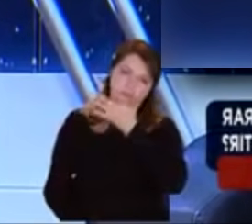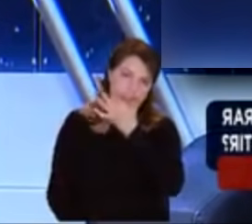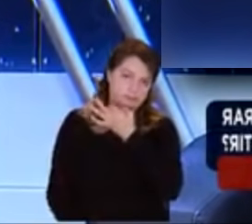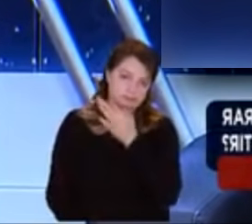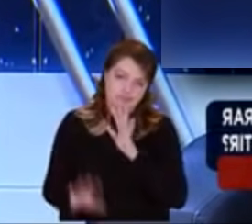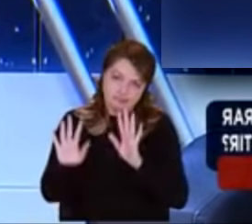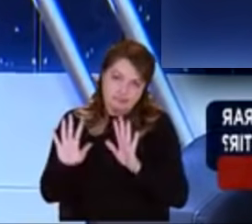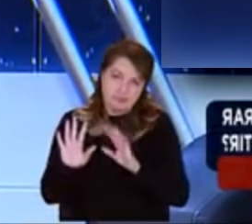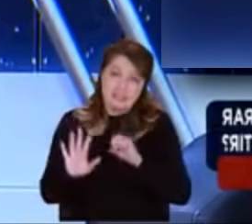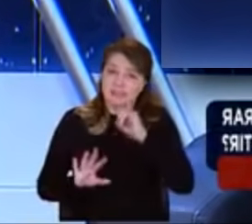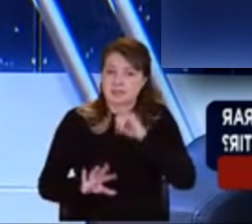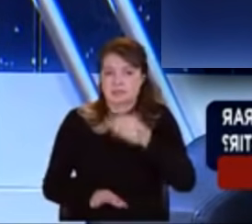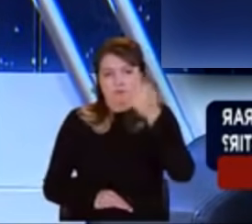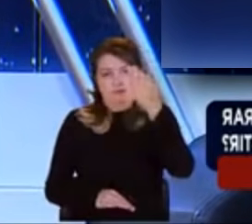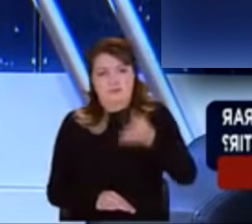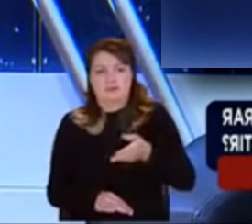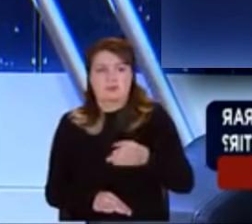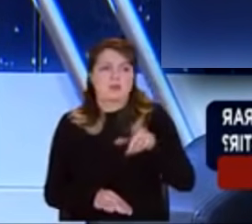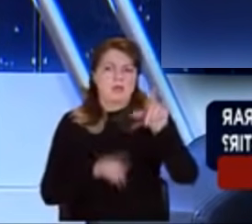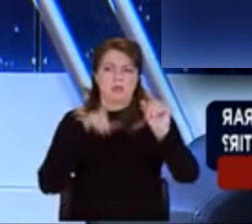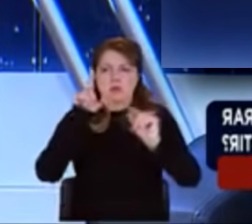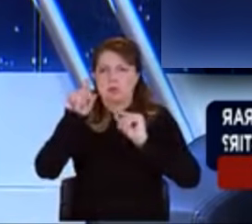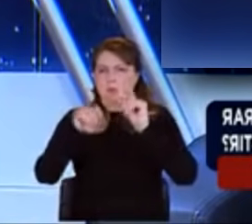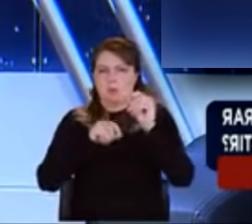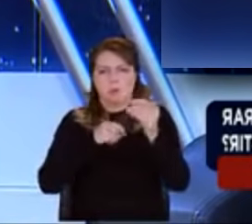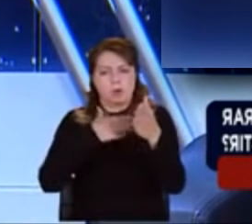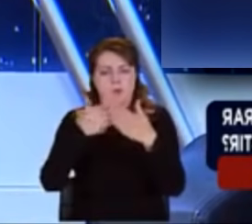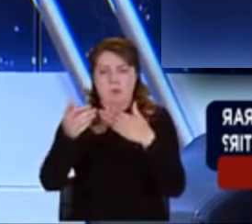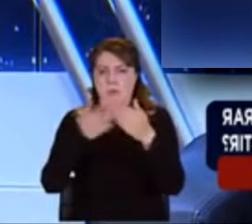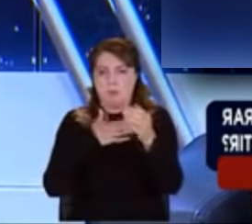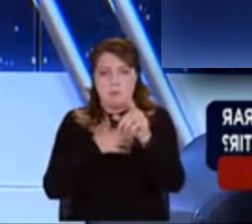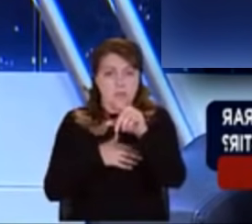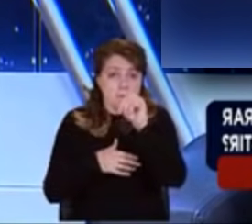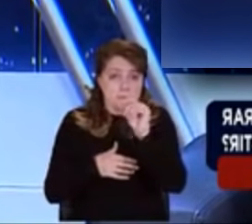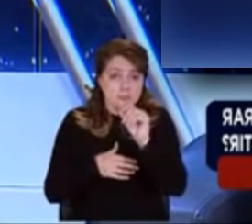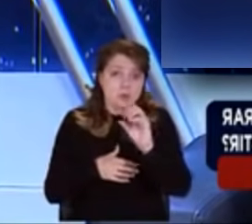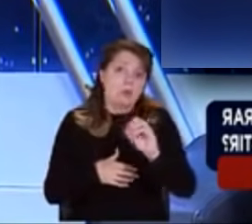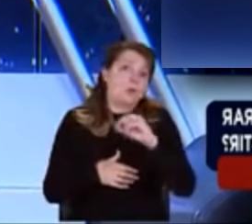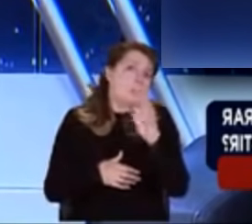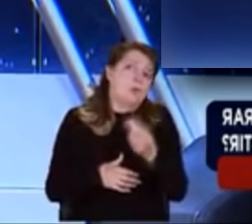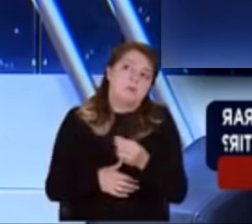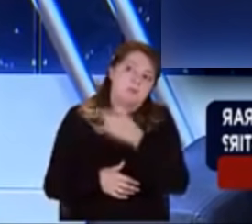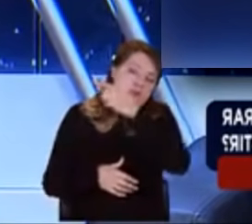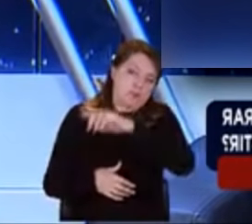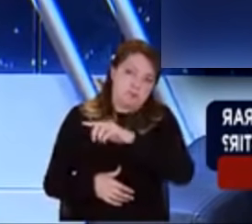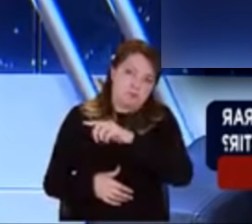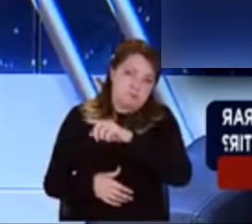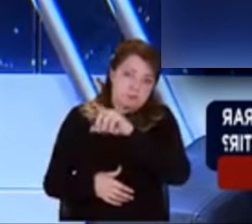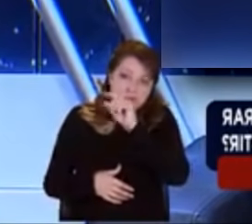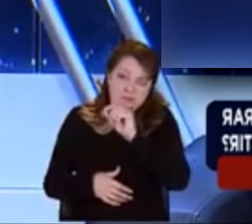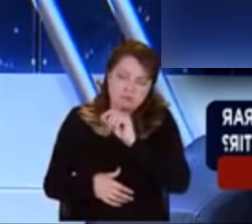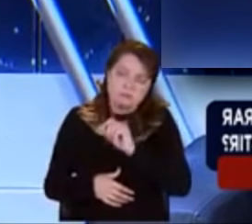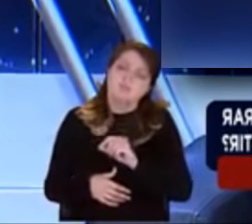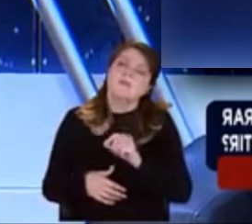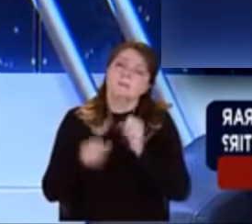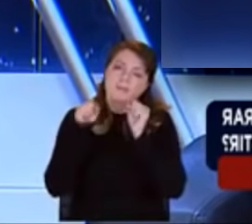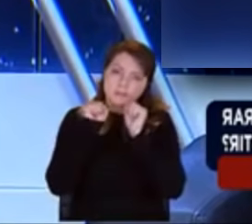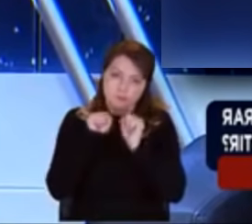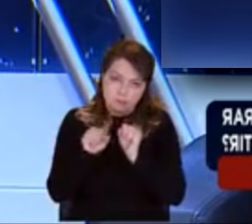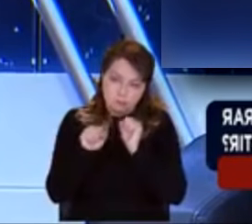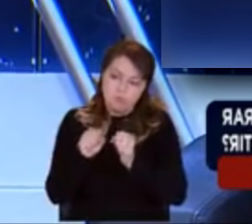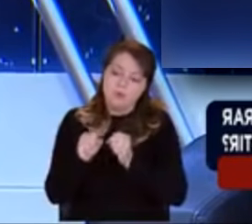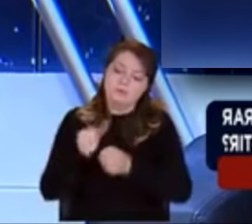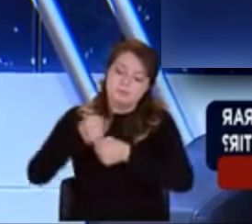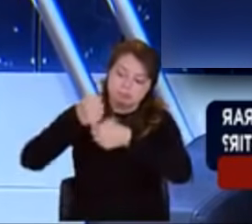de bobagem que os fanáticos estão falando na televisão, né? Um vacilo. E bom, agora estamos novamente com esse problema.